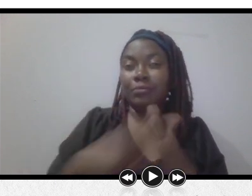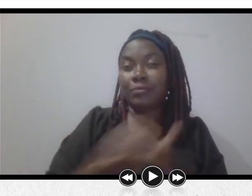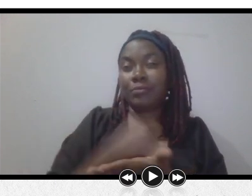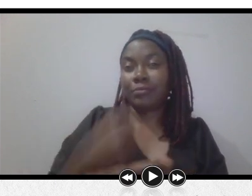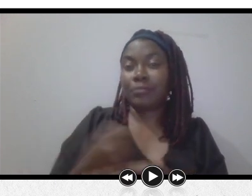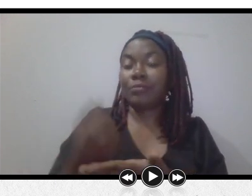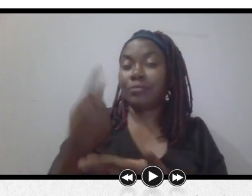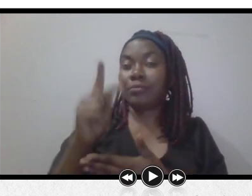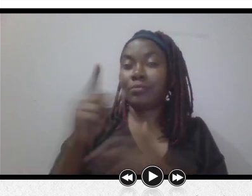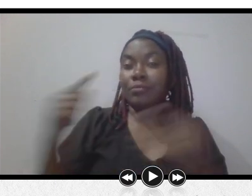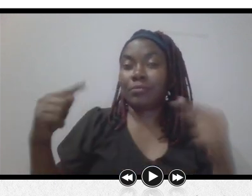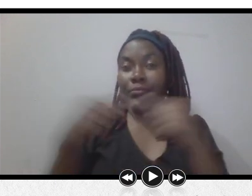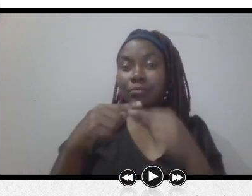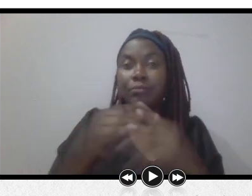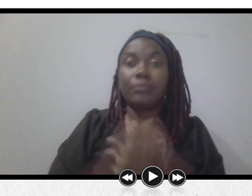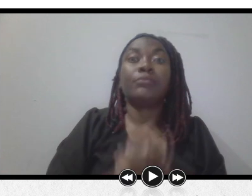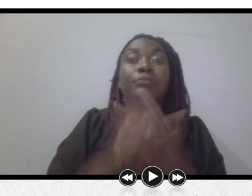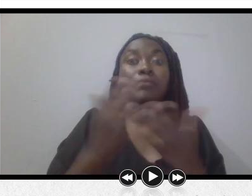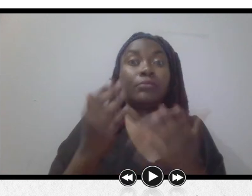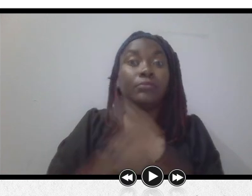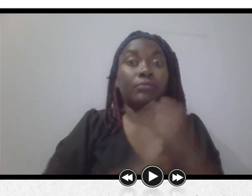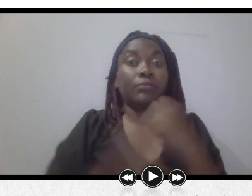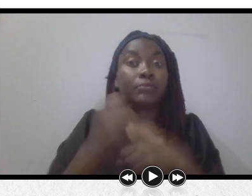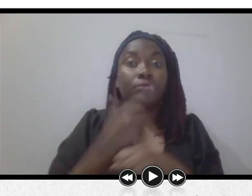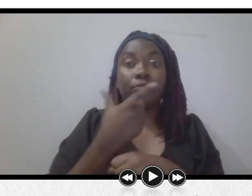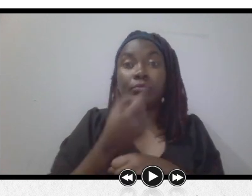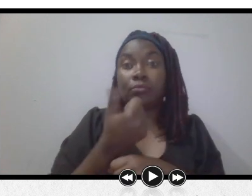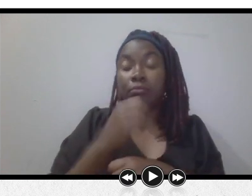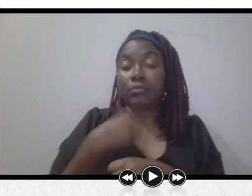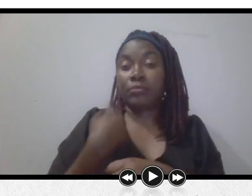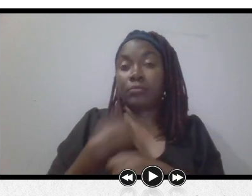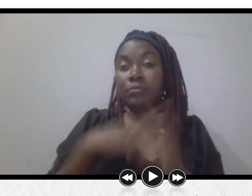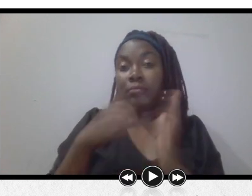regulamentou a sua aplicação. Então, no ano 2010, nós tivemos o decreto